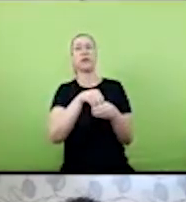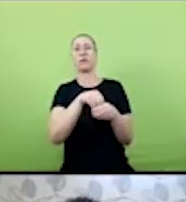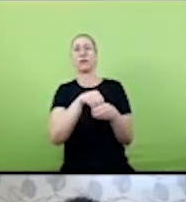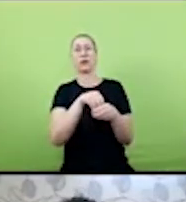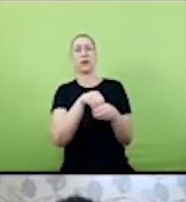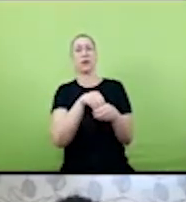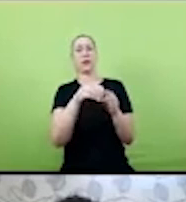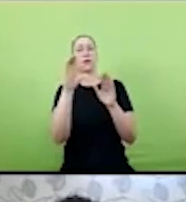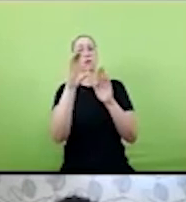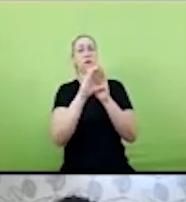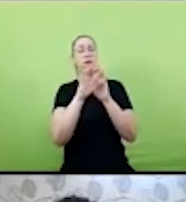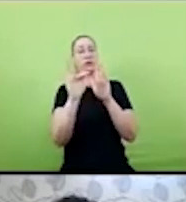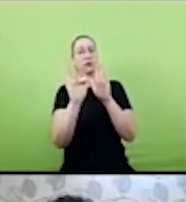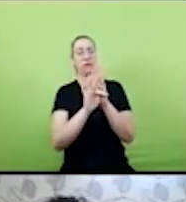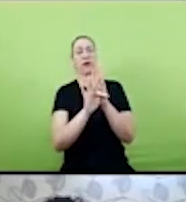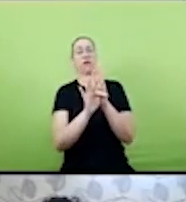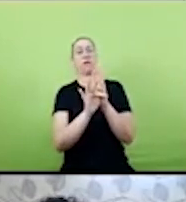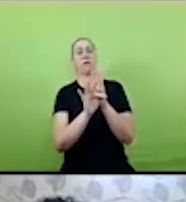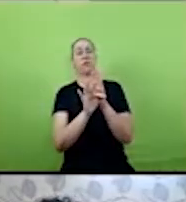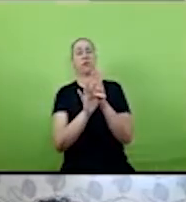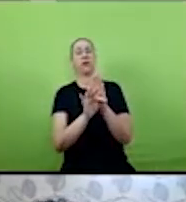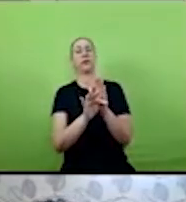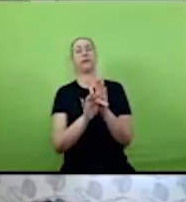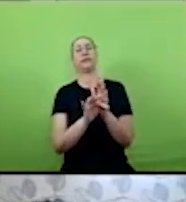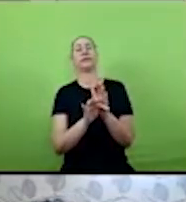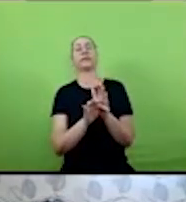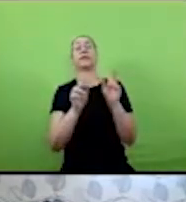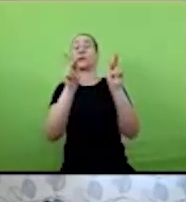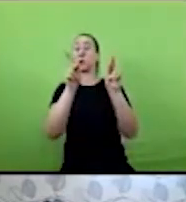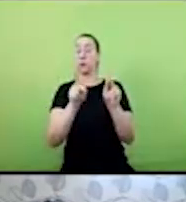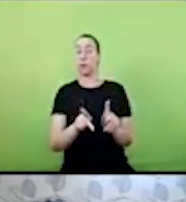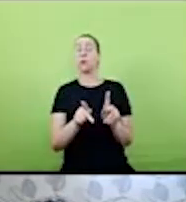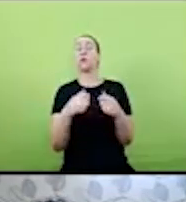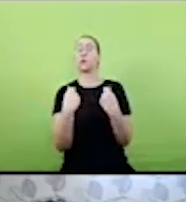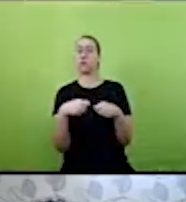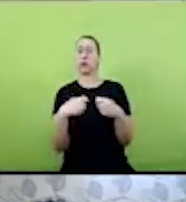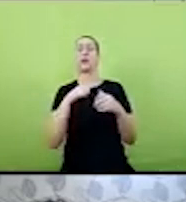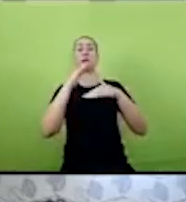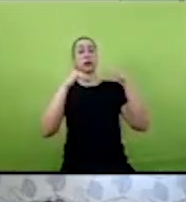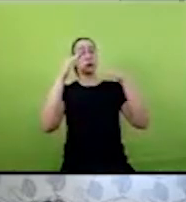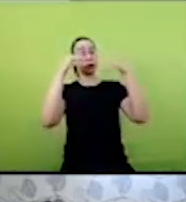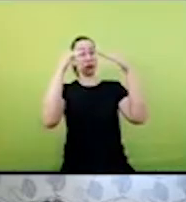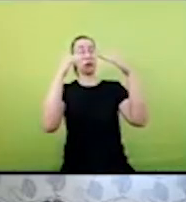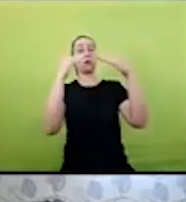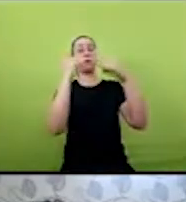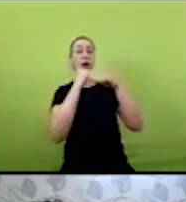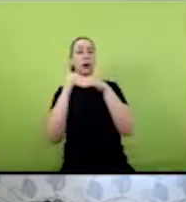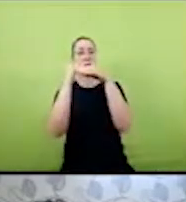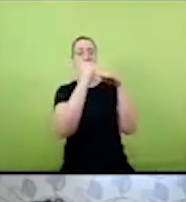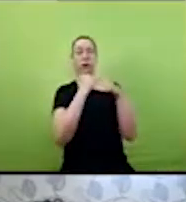o poder público deve desenvolver ações que promovam a igualdade